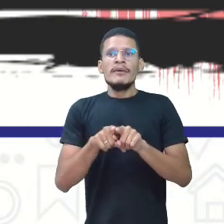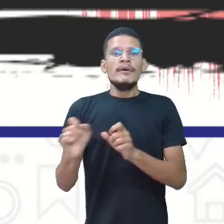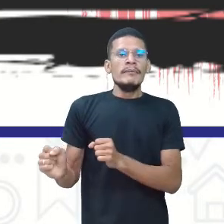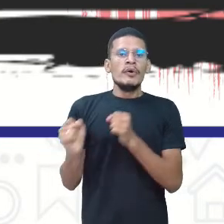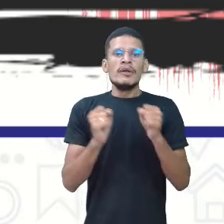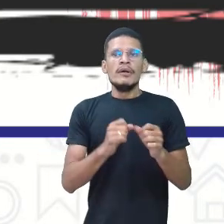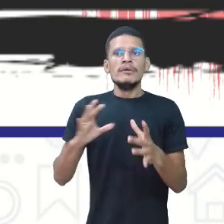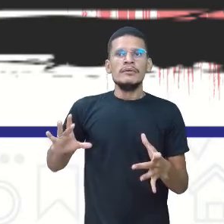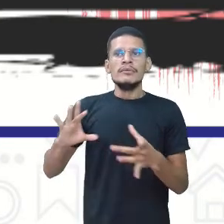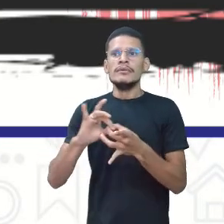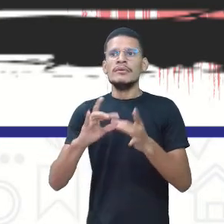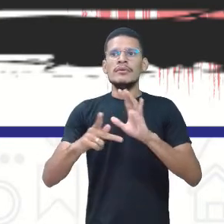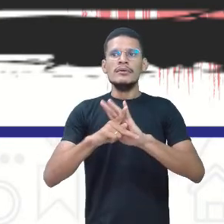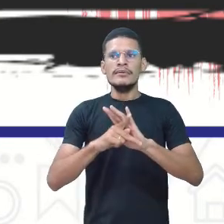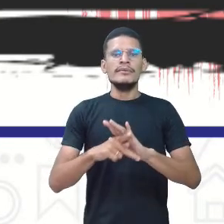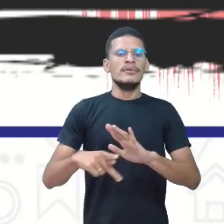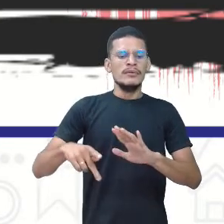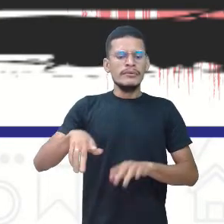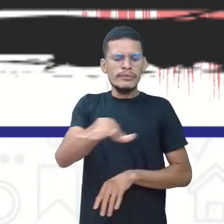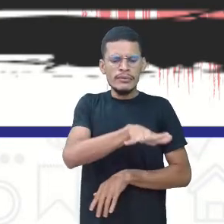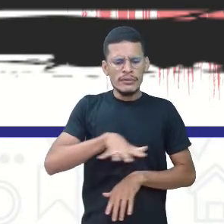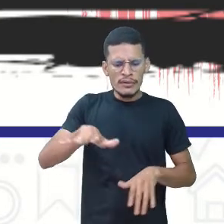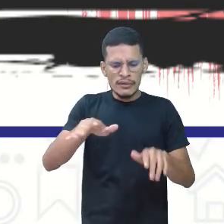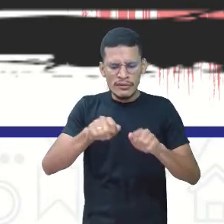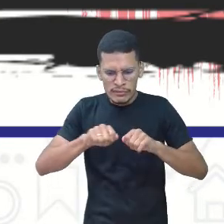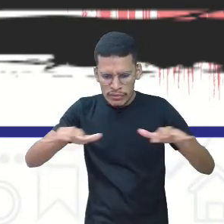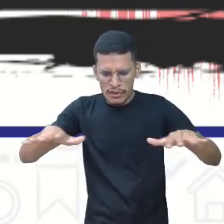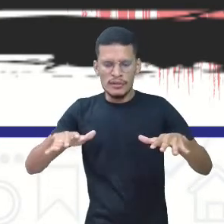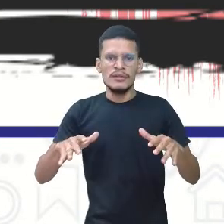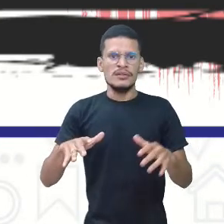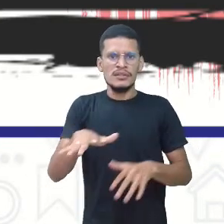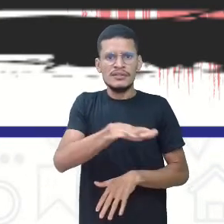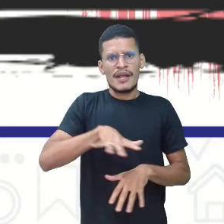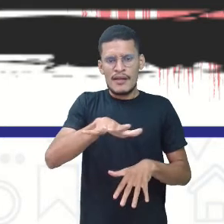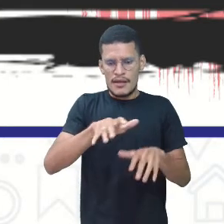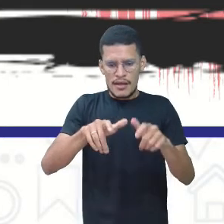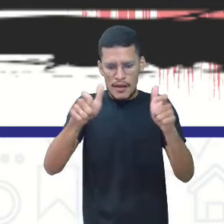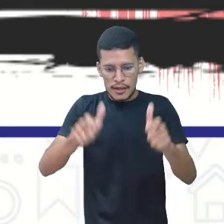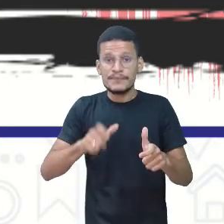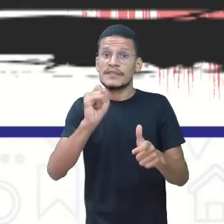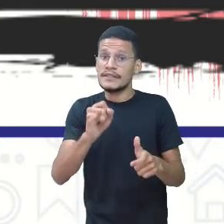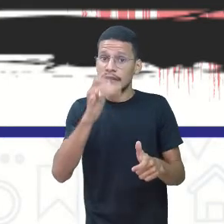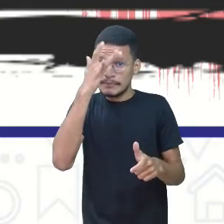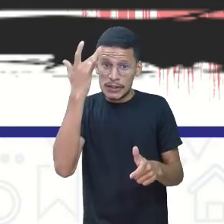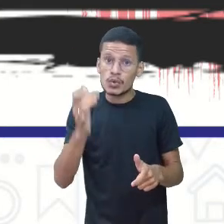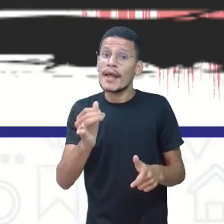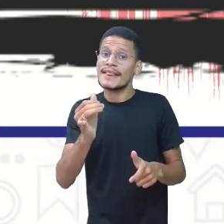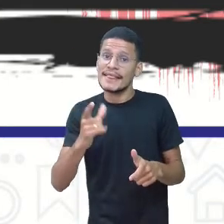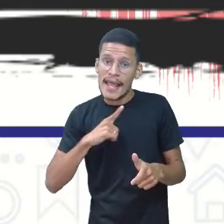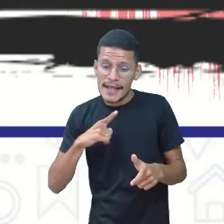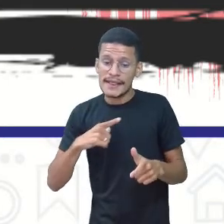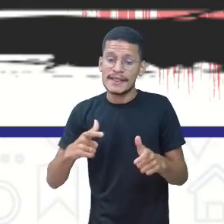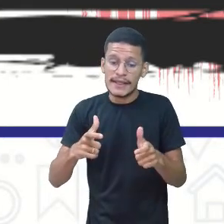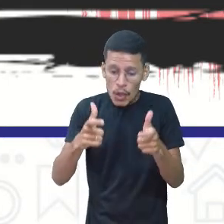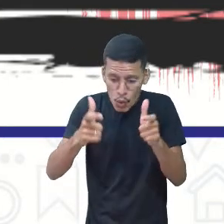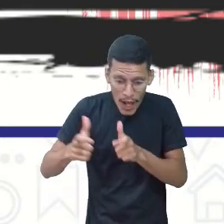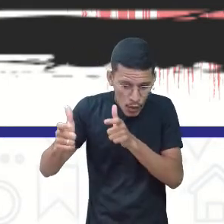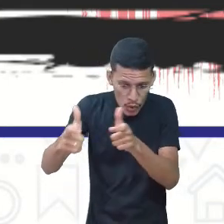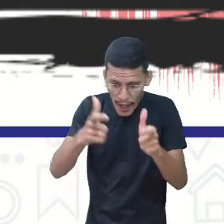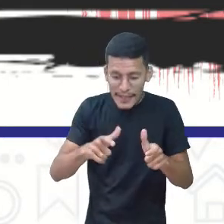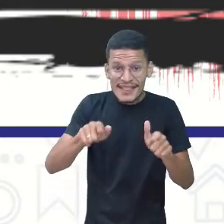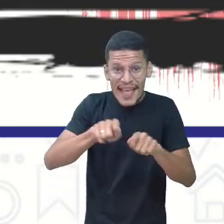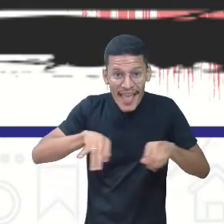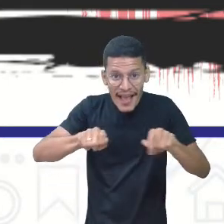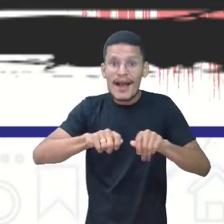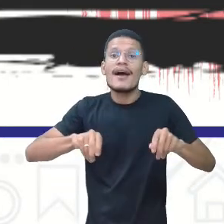estava vinculado à posse e extensão da terra. Ou seja, quanto mais terra você possuísse,